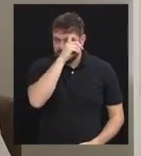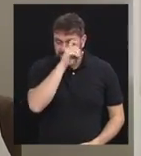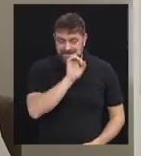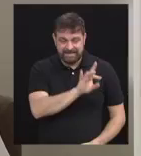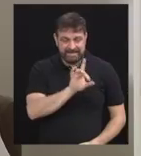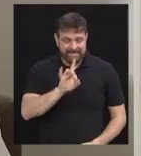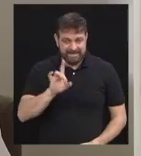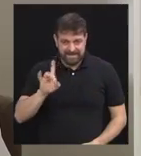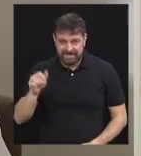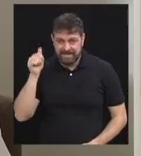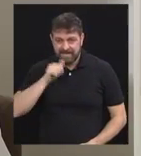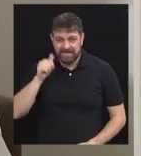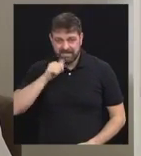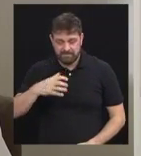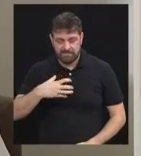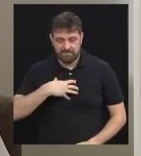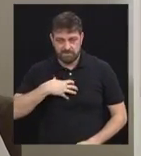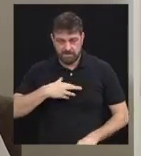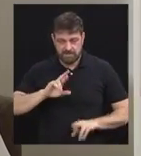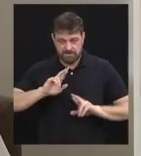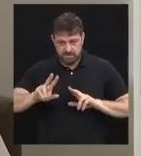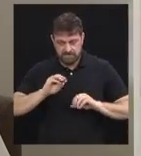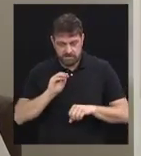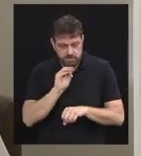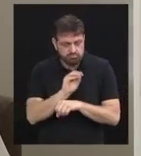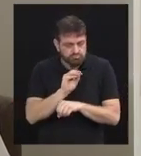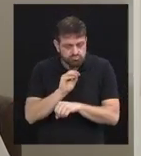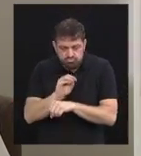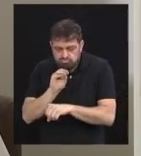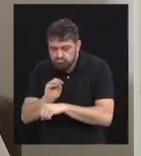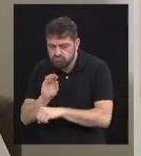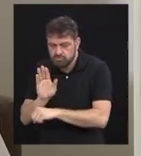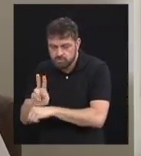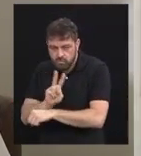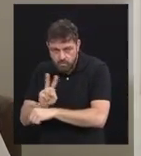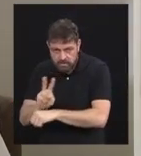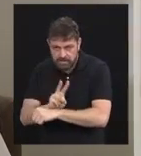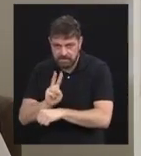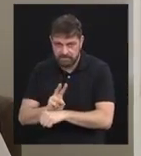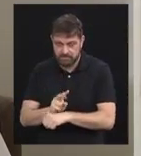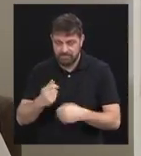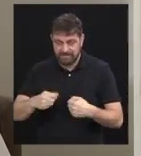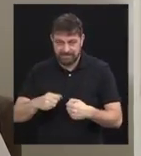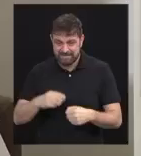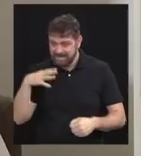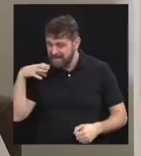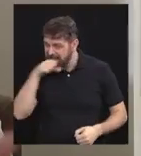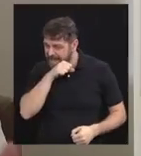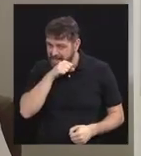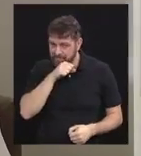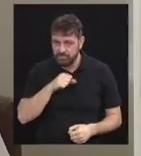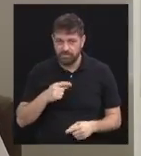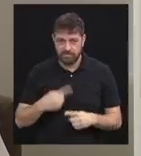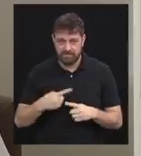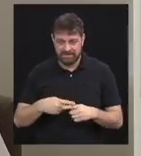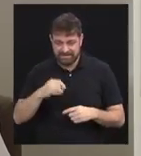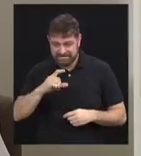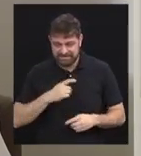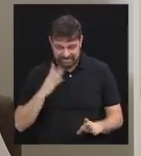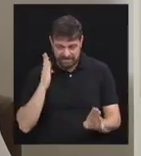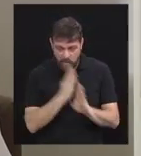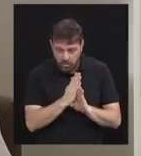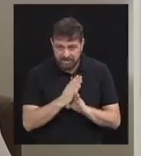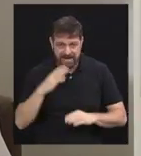cada caso e quanto mais cedo o diagnóstico, menos tratamento a